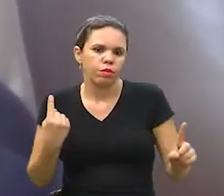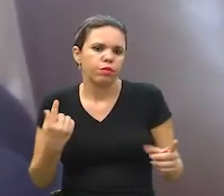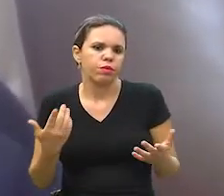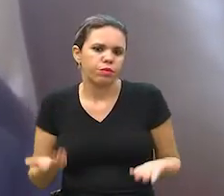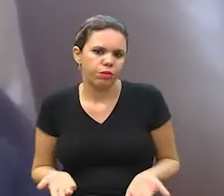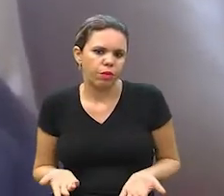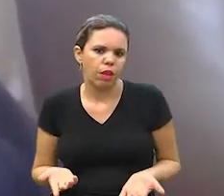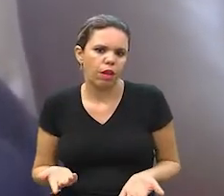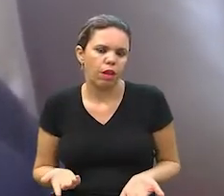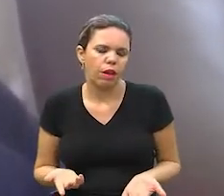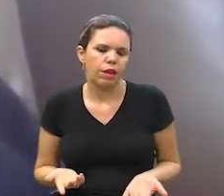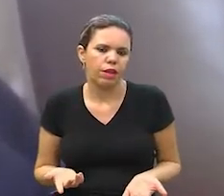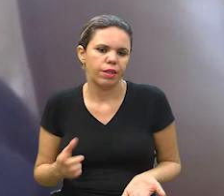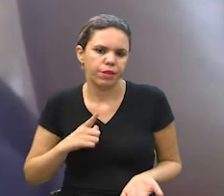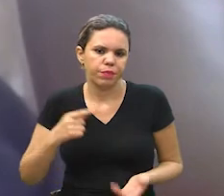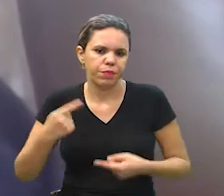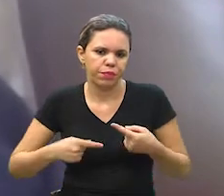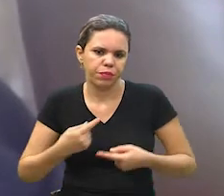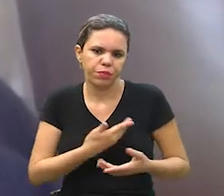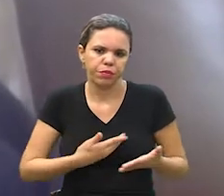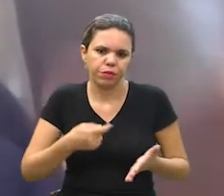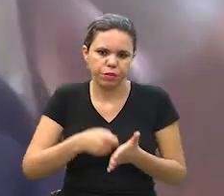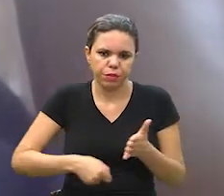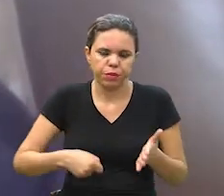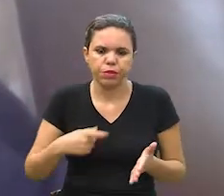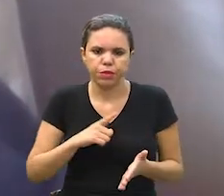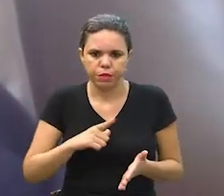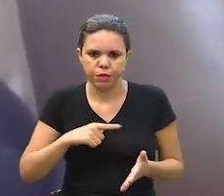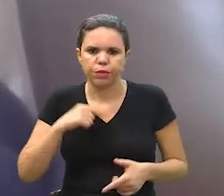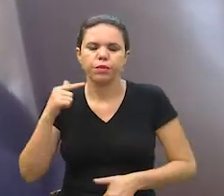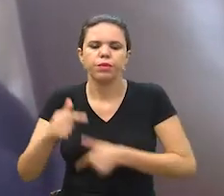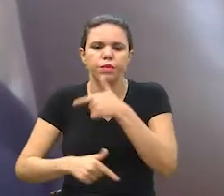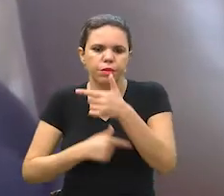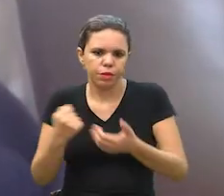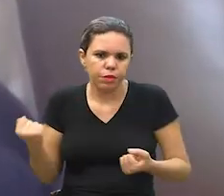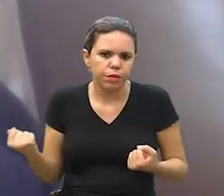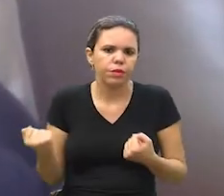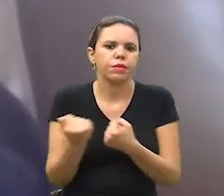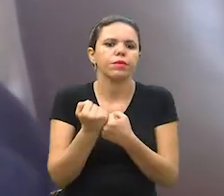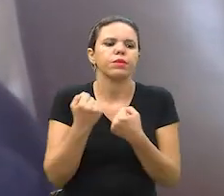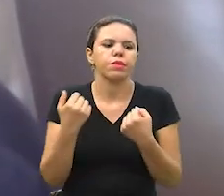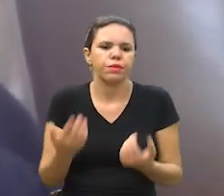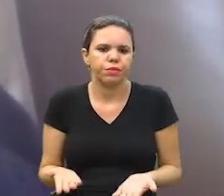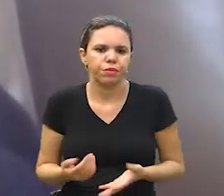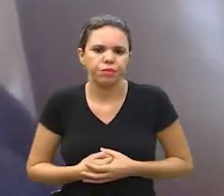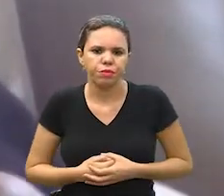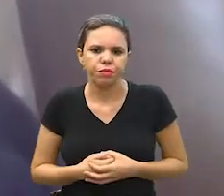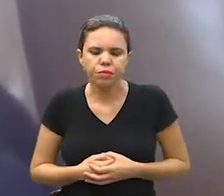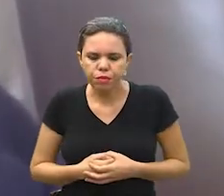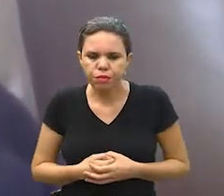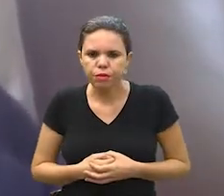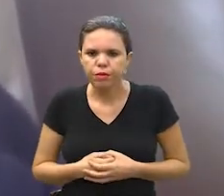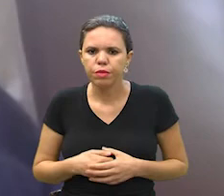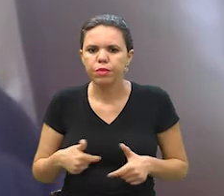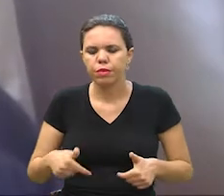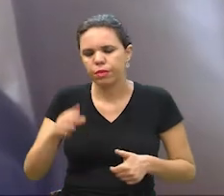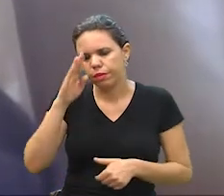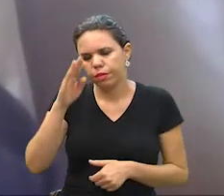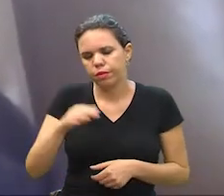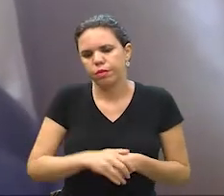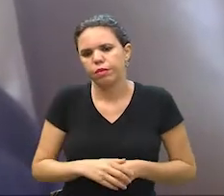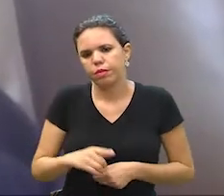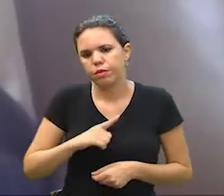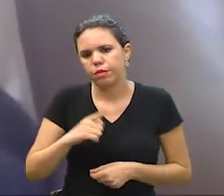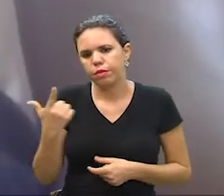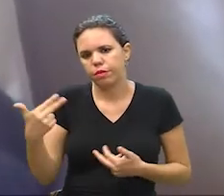isolamento. Isso é uma política pública e nós temos que trabalhar apoiando isso daí, né? Então, a ação da vigilância é fundamental. E